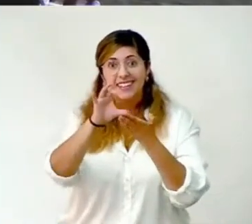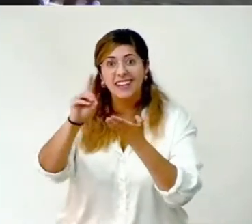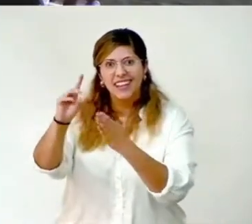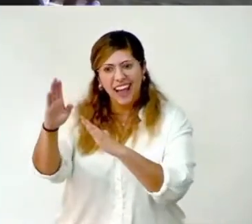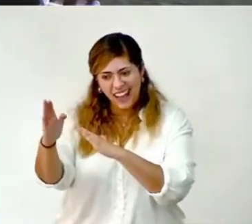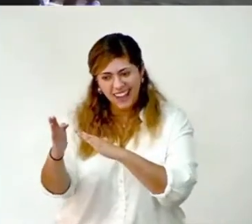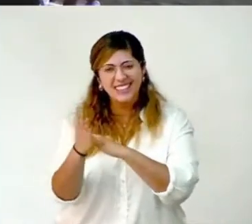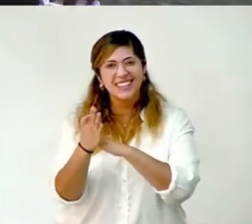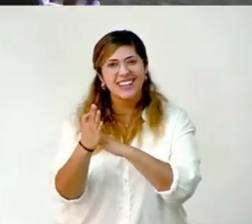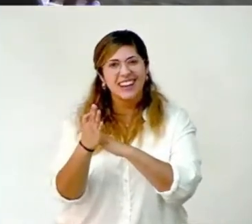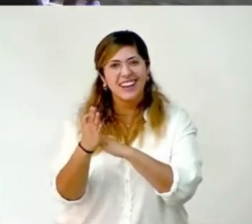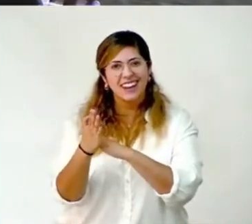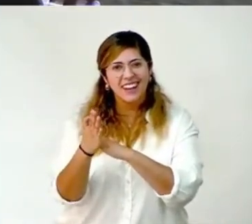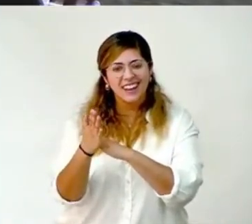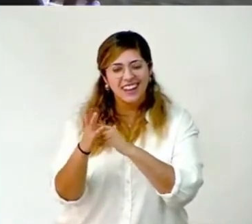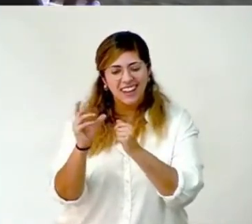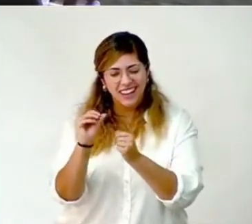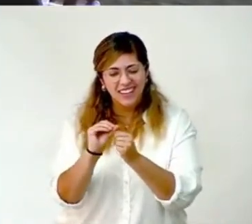a tal.